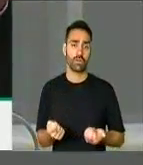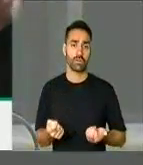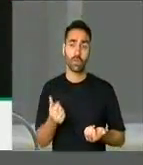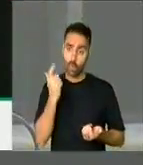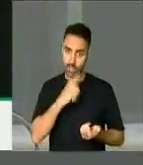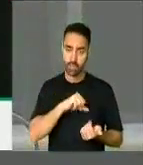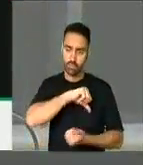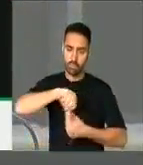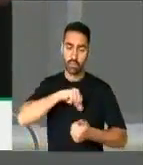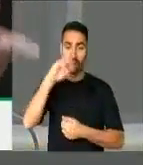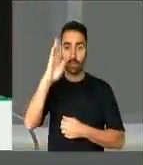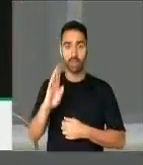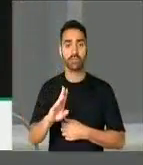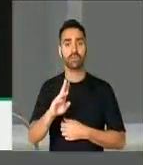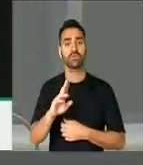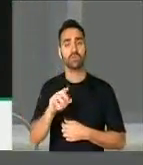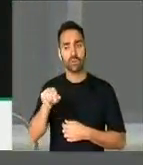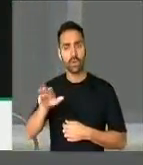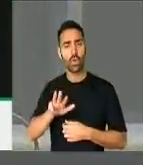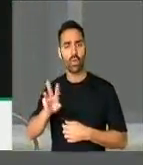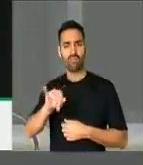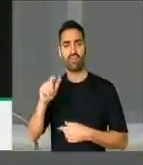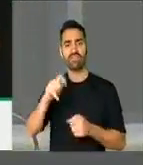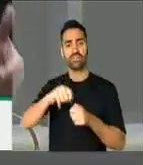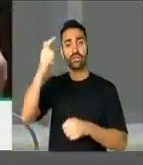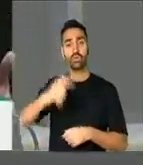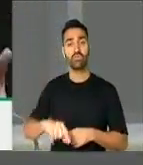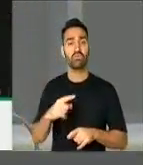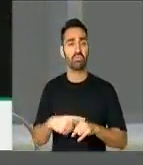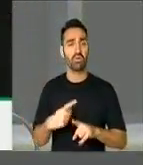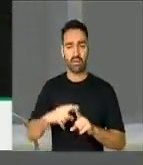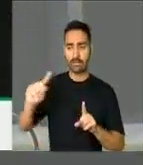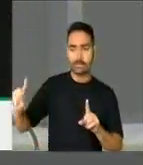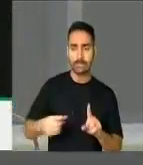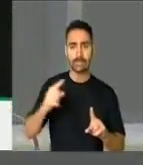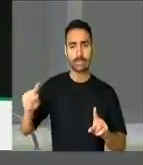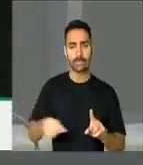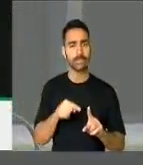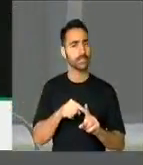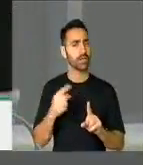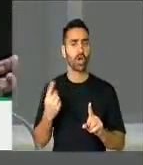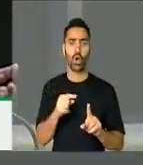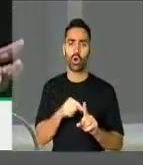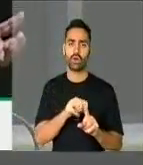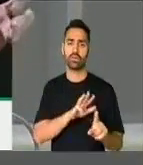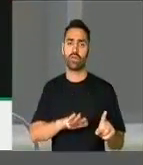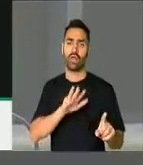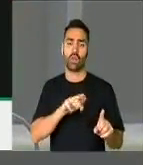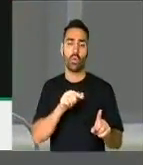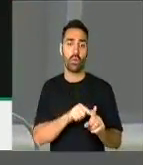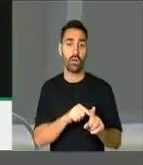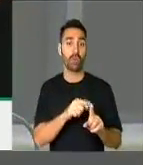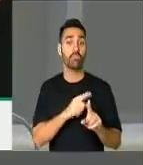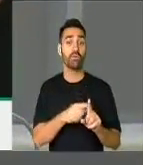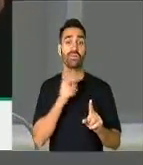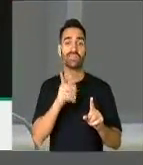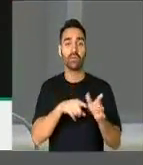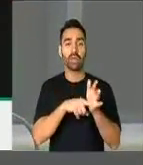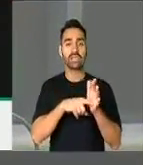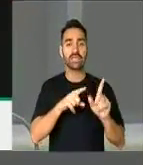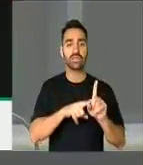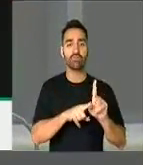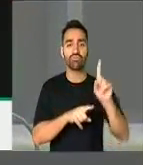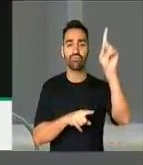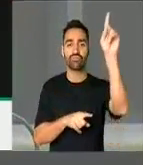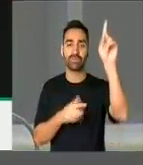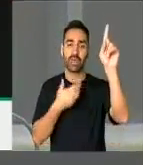mudar o Brasil. E é assim que o Lula vai fazer de novo. Porque essa perseguição toda contra Lula é porque Lula sempre dispara nas pesquisas. E